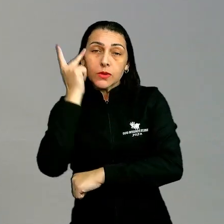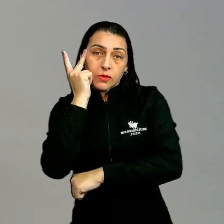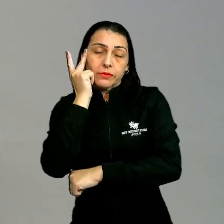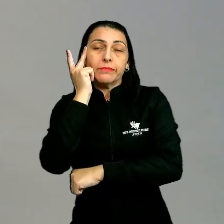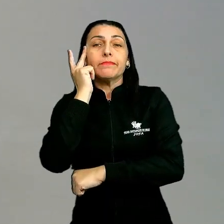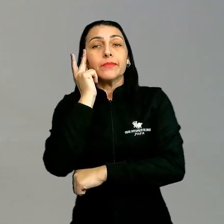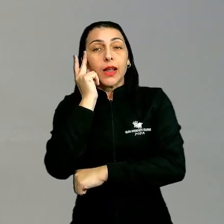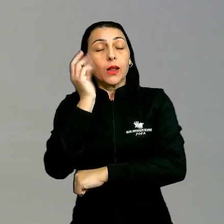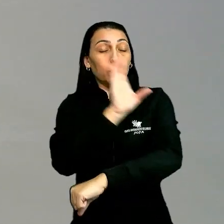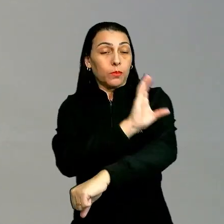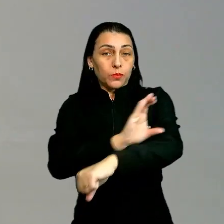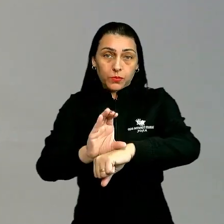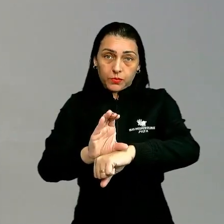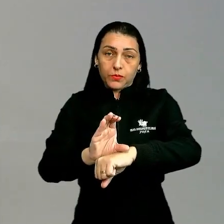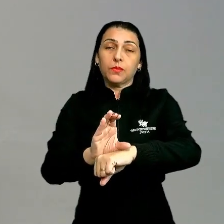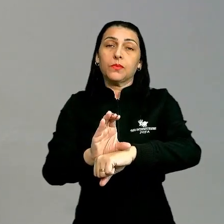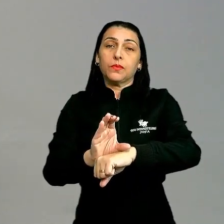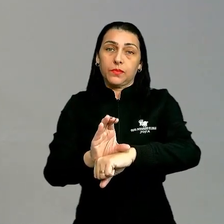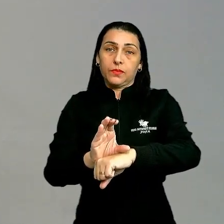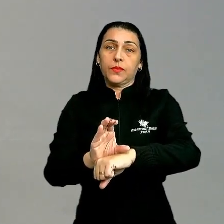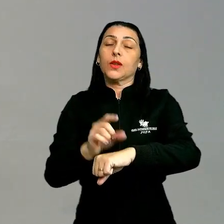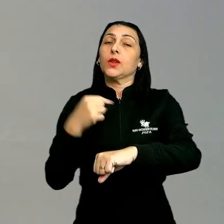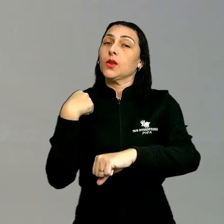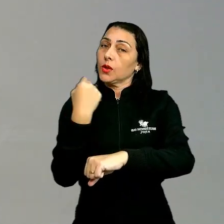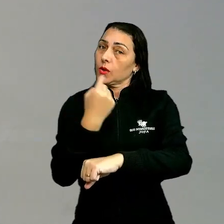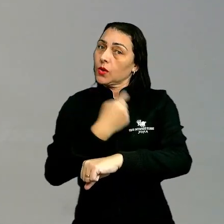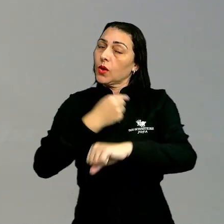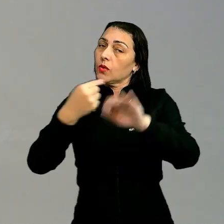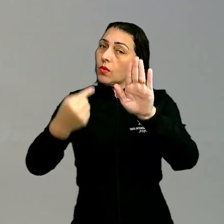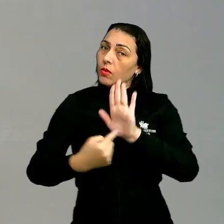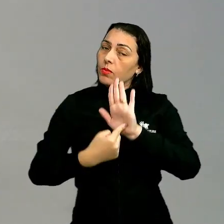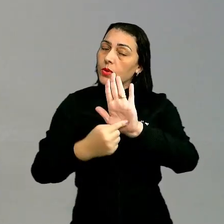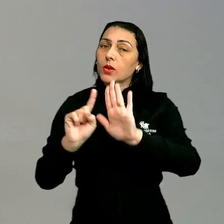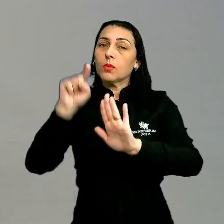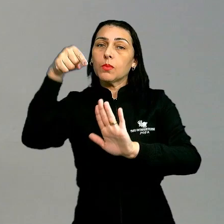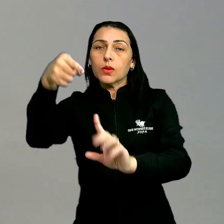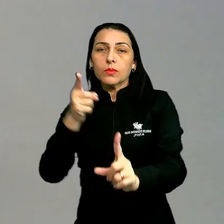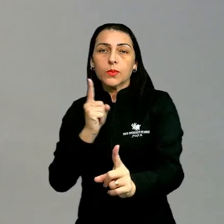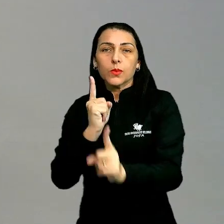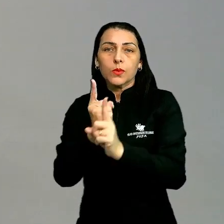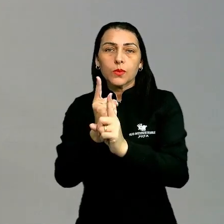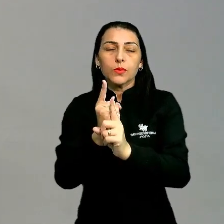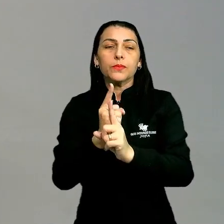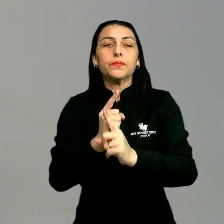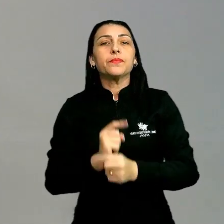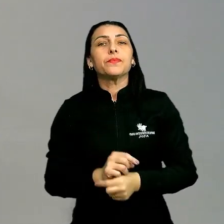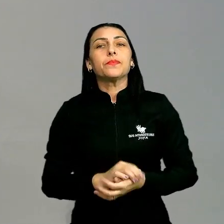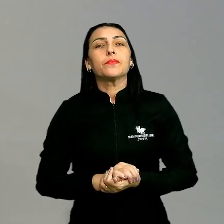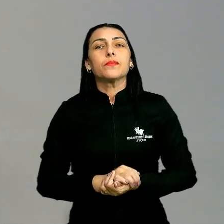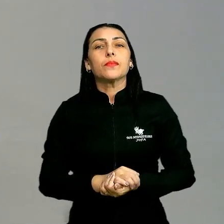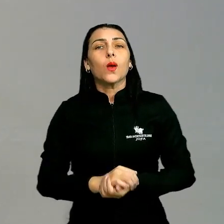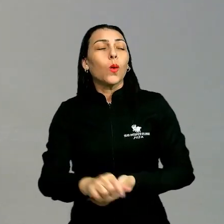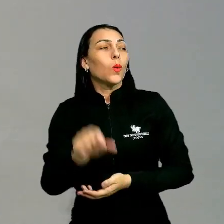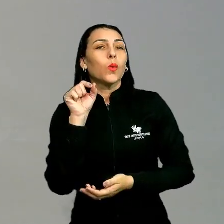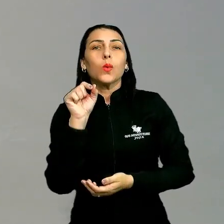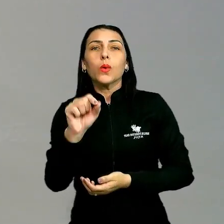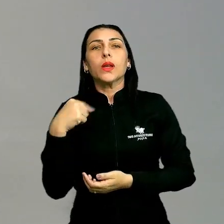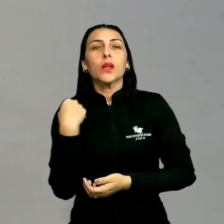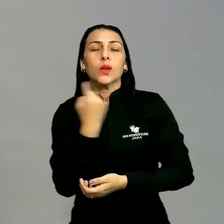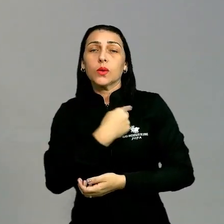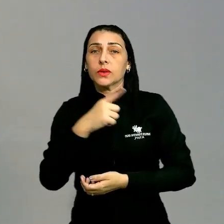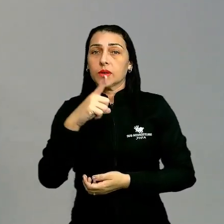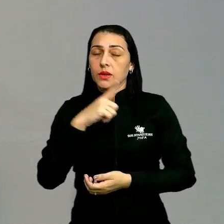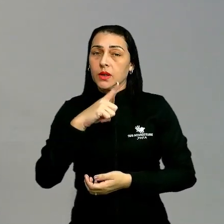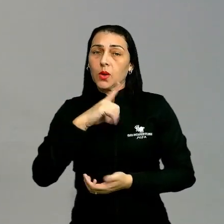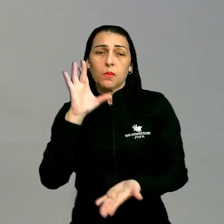da questão cultural. Aliás, uma coisa que nós vamos abordar no nosso próximo encontro. Bom, então, o que nós vamos ter